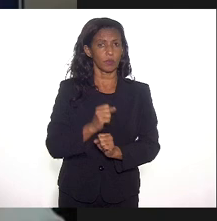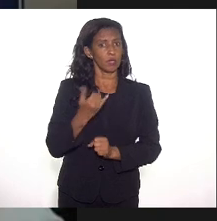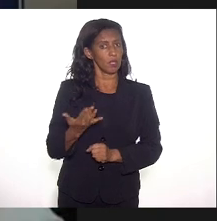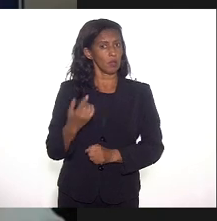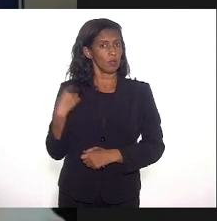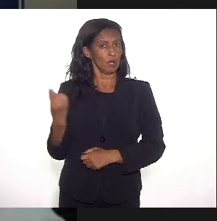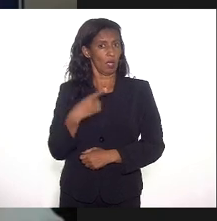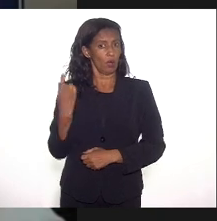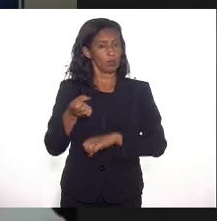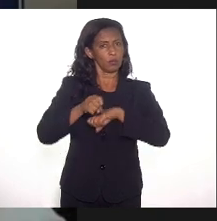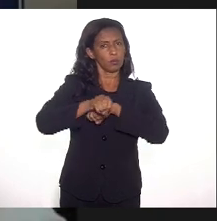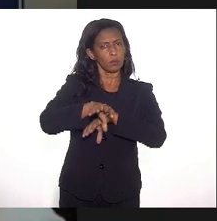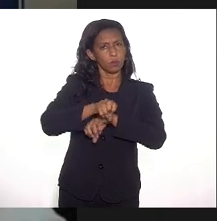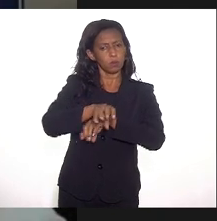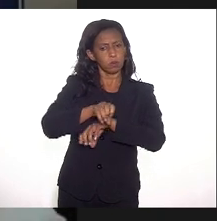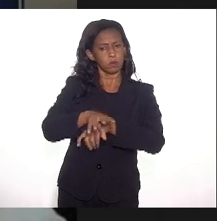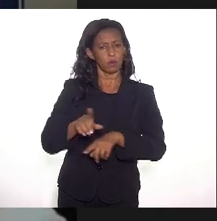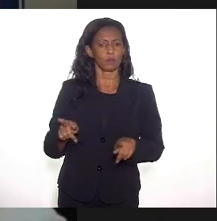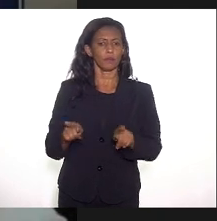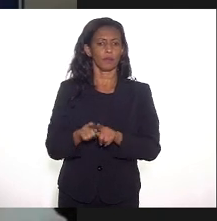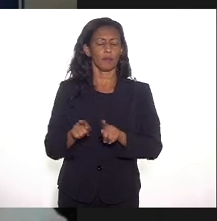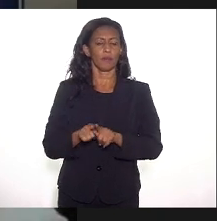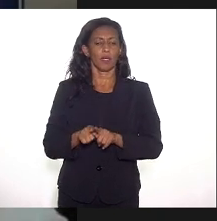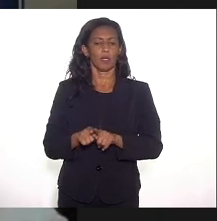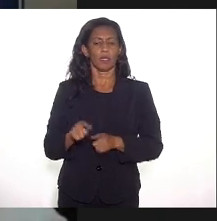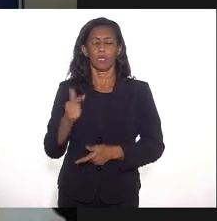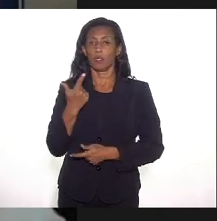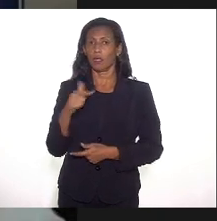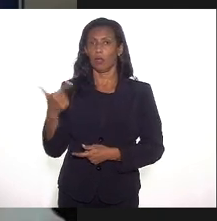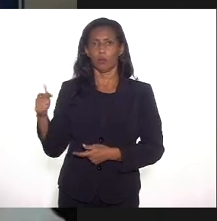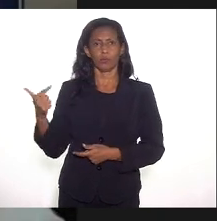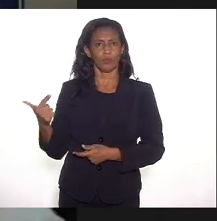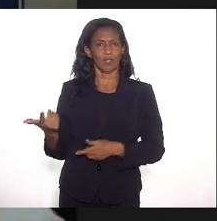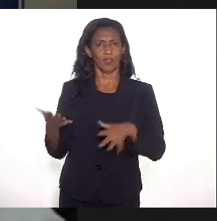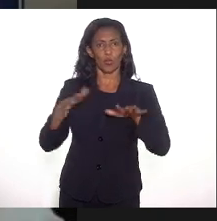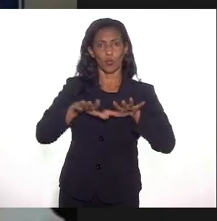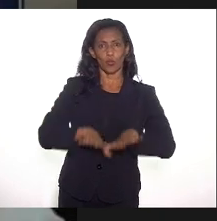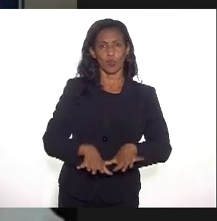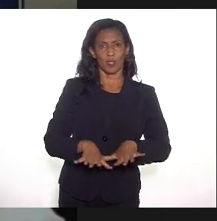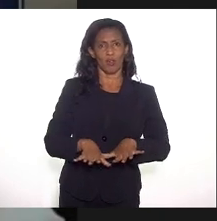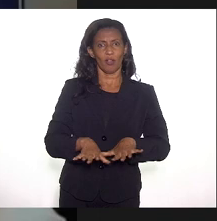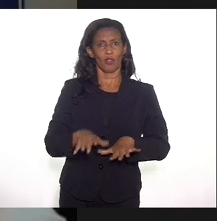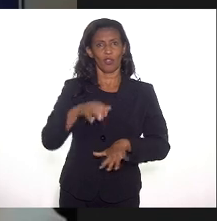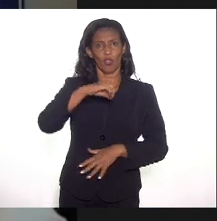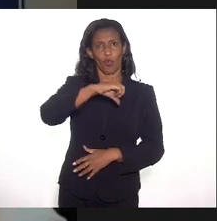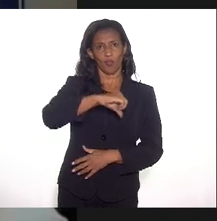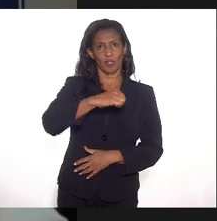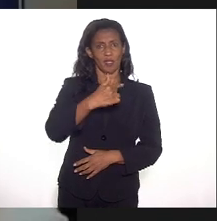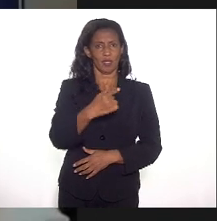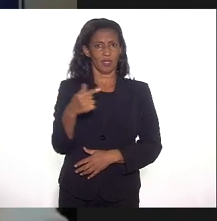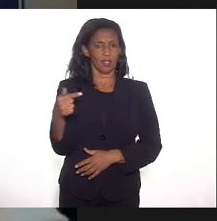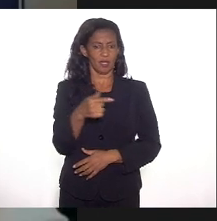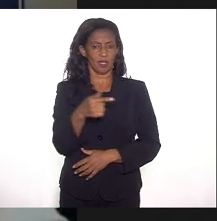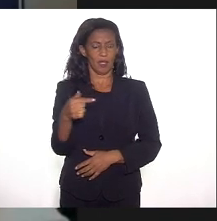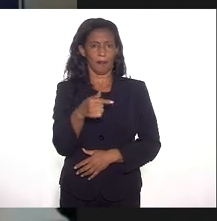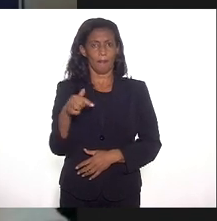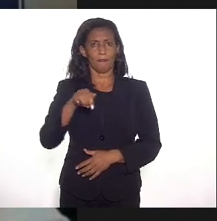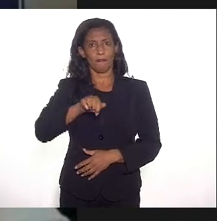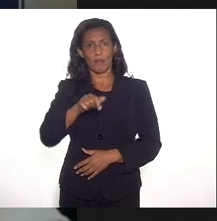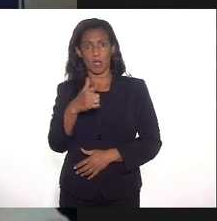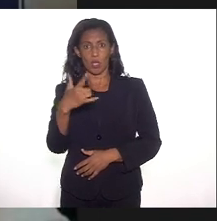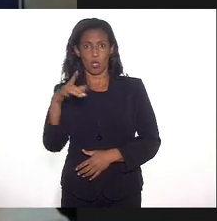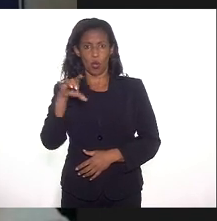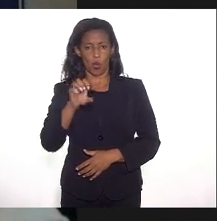a nossa educação deixou aí de ter a inclusão de cerca de 977